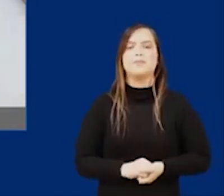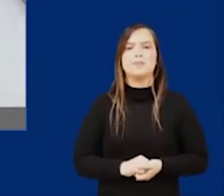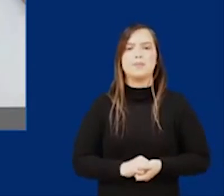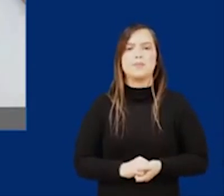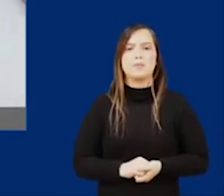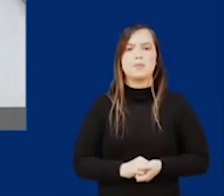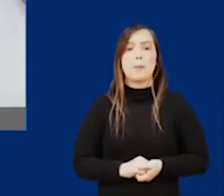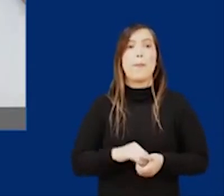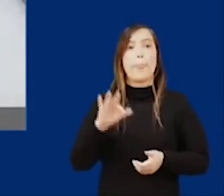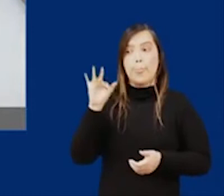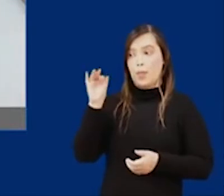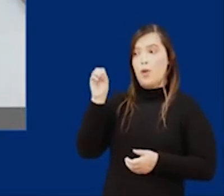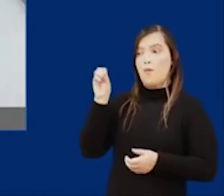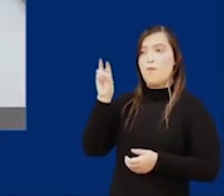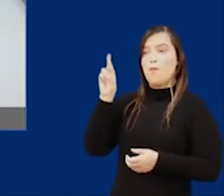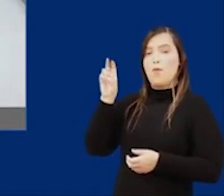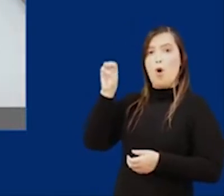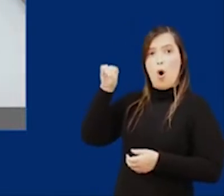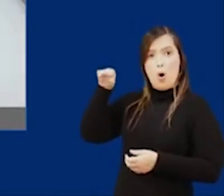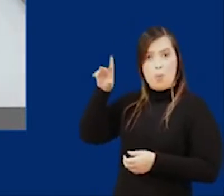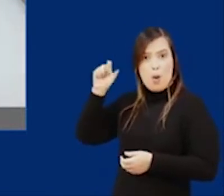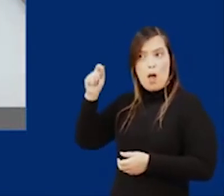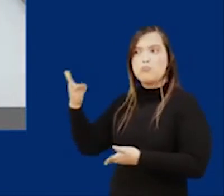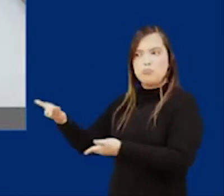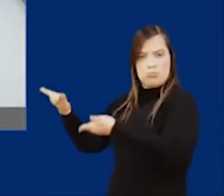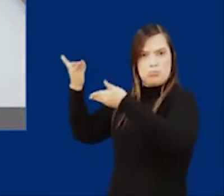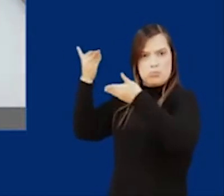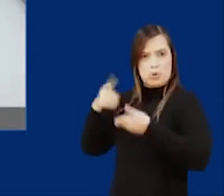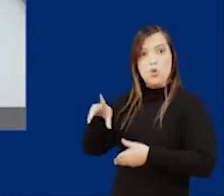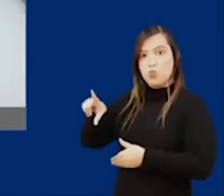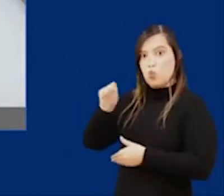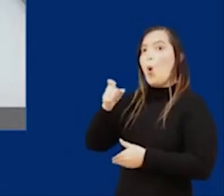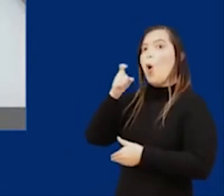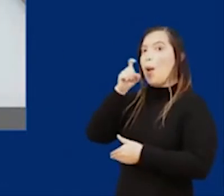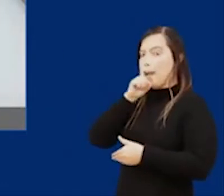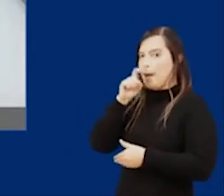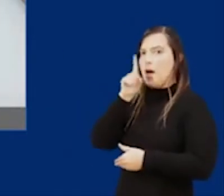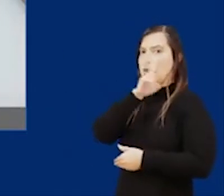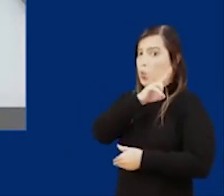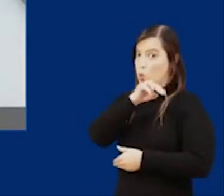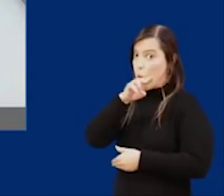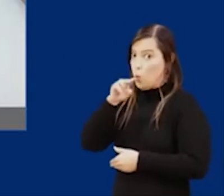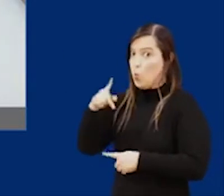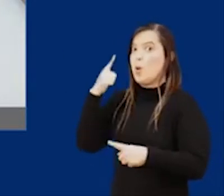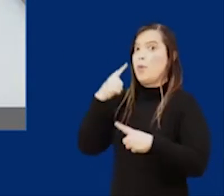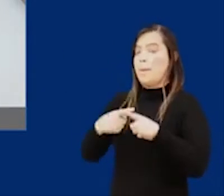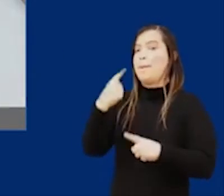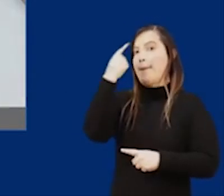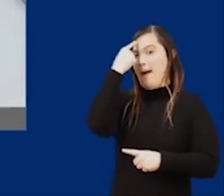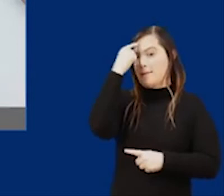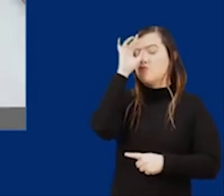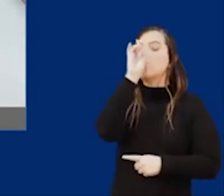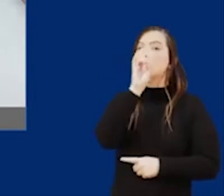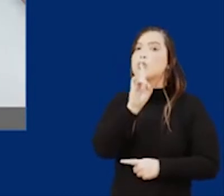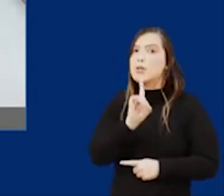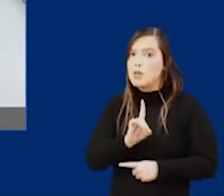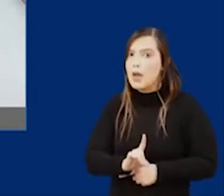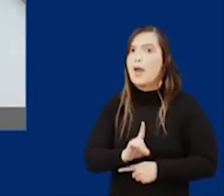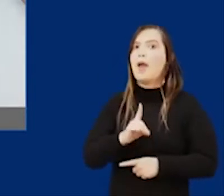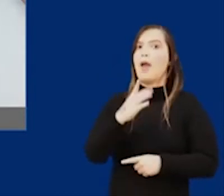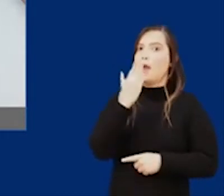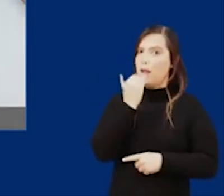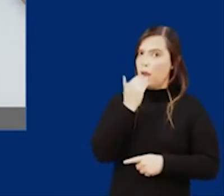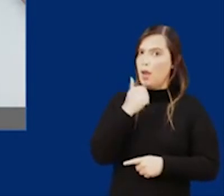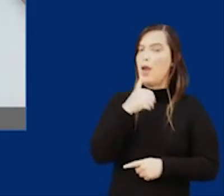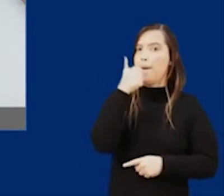a fórmula é bem-vinda? Nunca pela escolha dos pais, né? Porque a gente está pensando na garantia de uma nutrição positiva